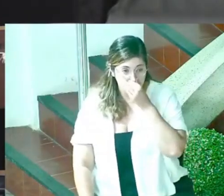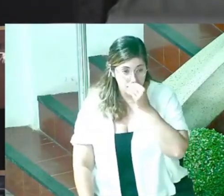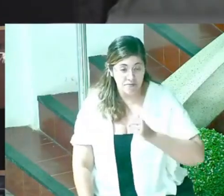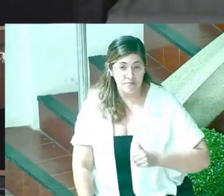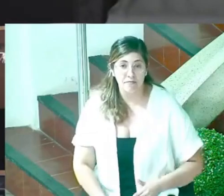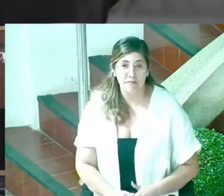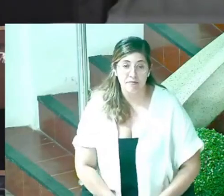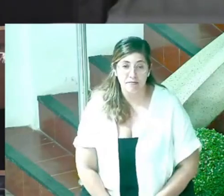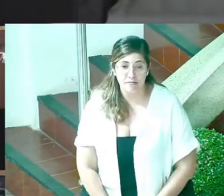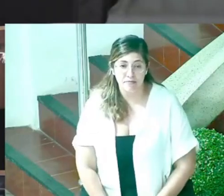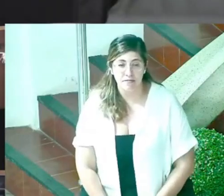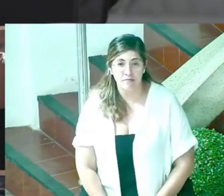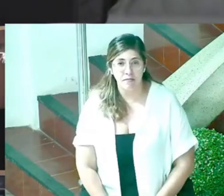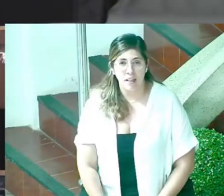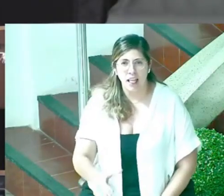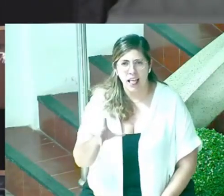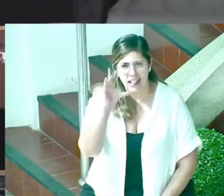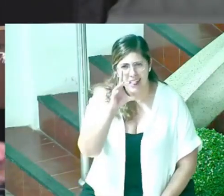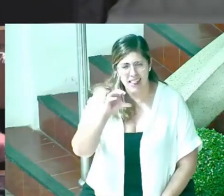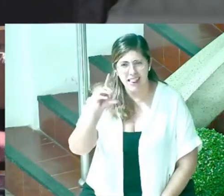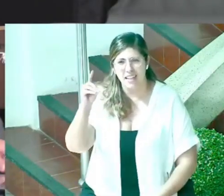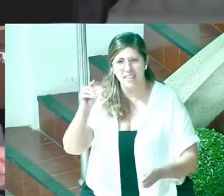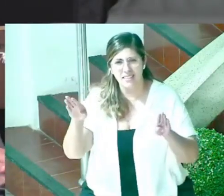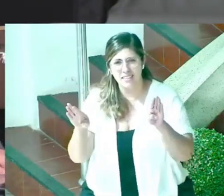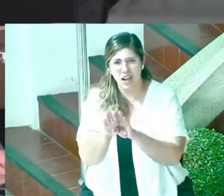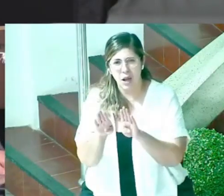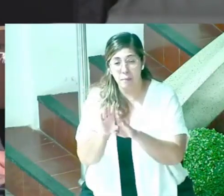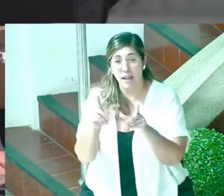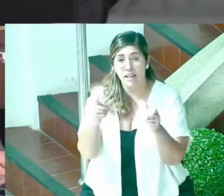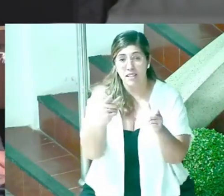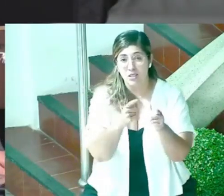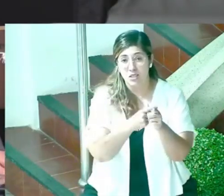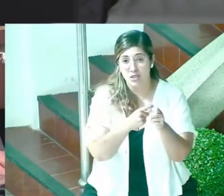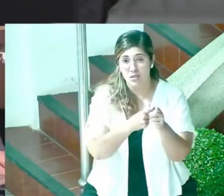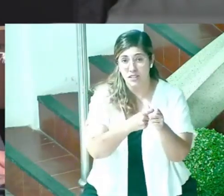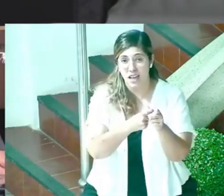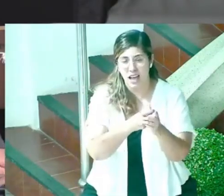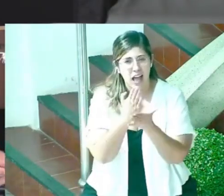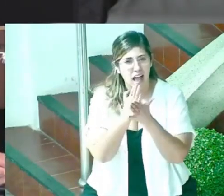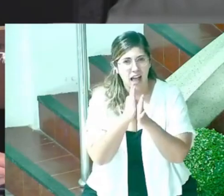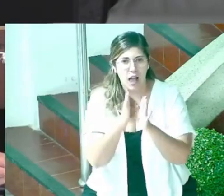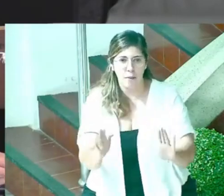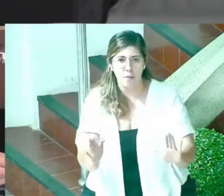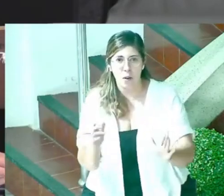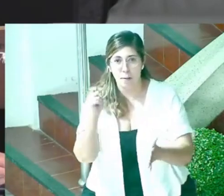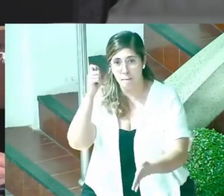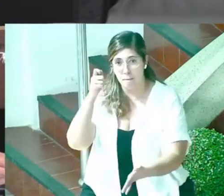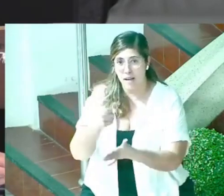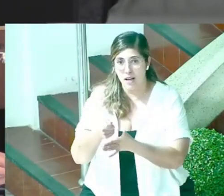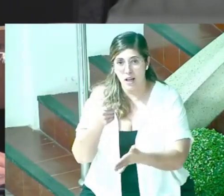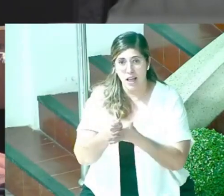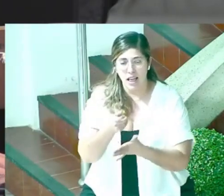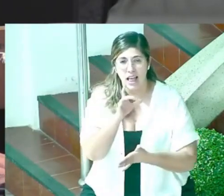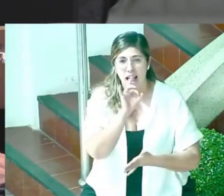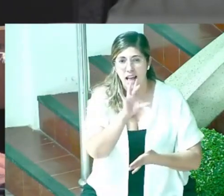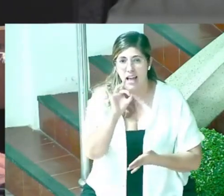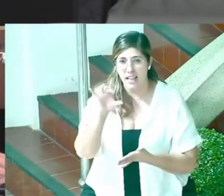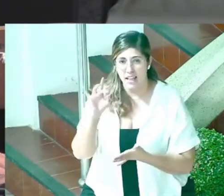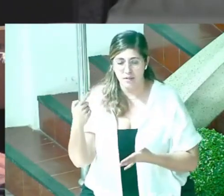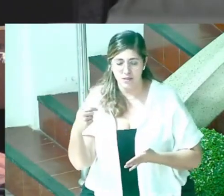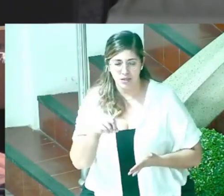méritos próprios, por boas obras de caridade. Jamais esta dívida poderia ter sido